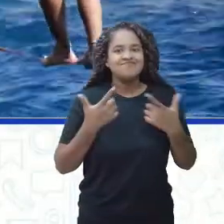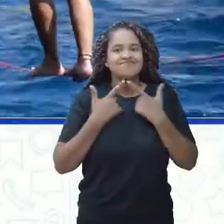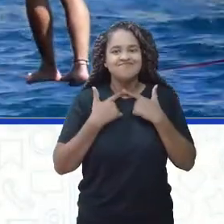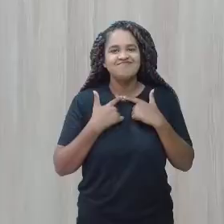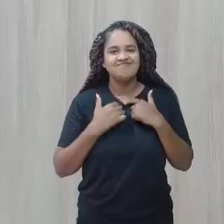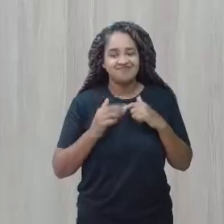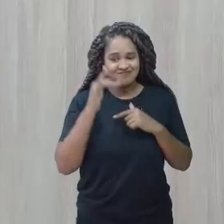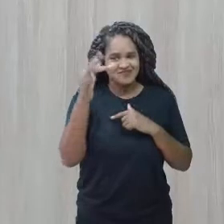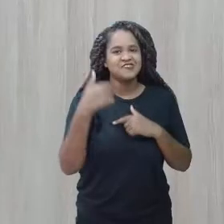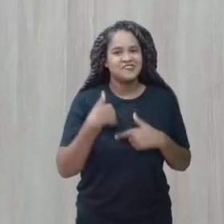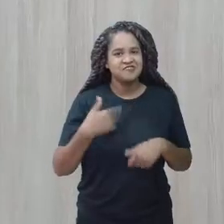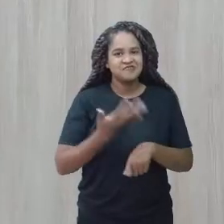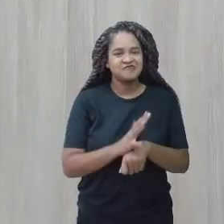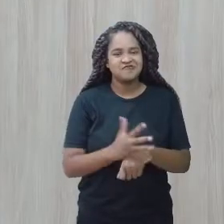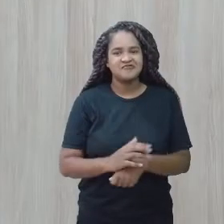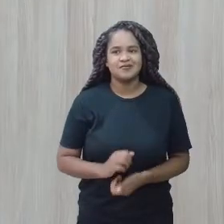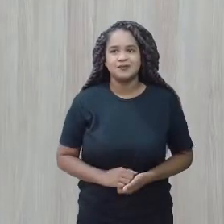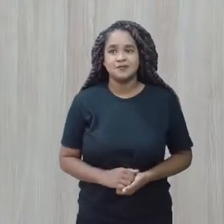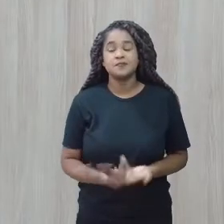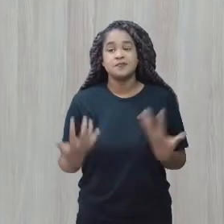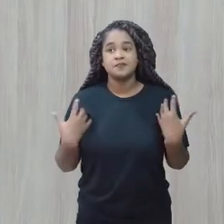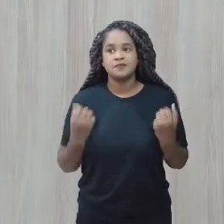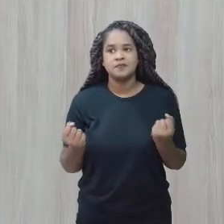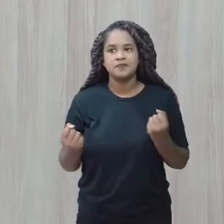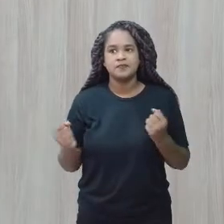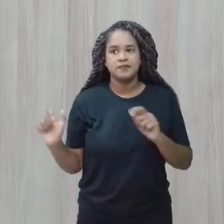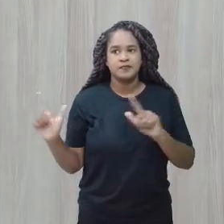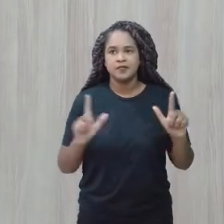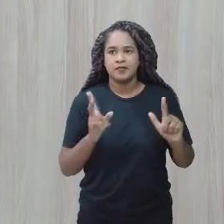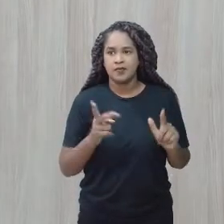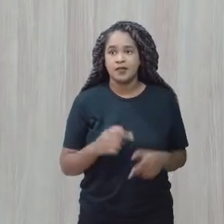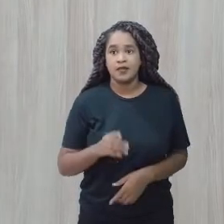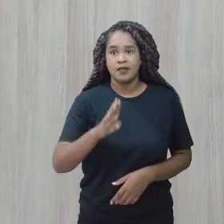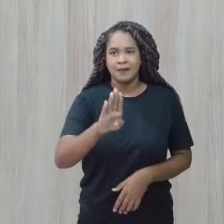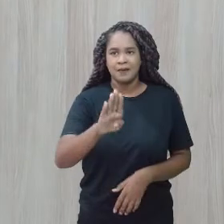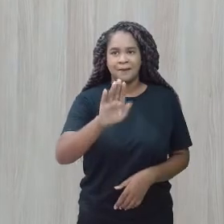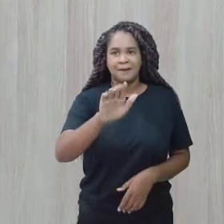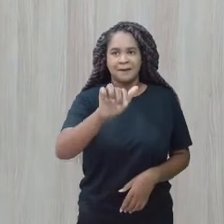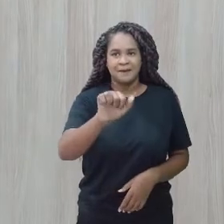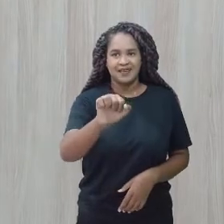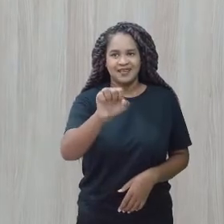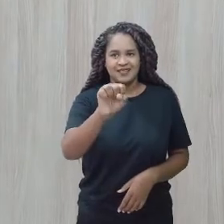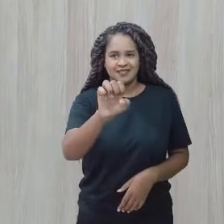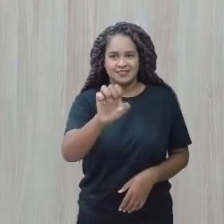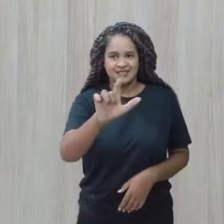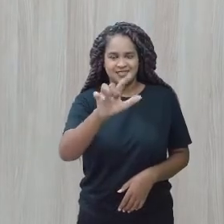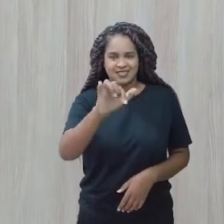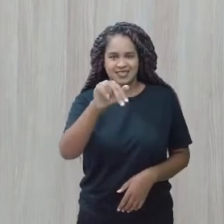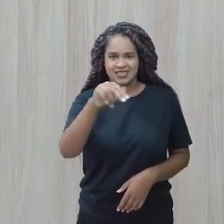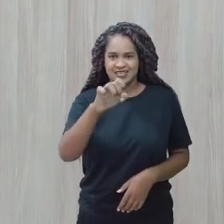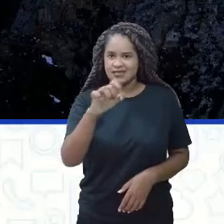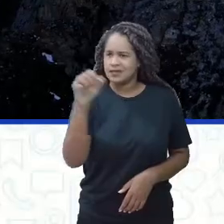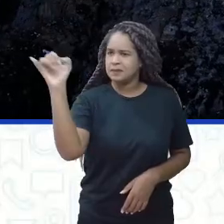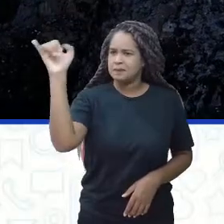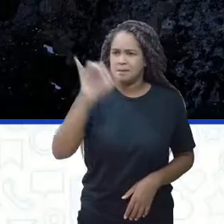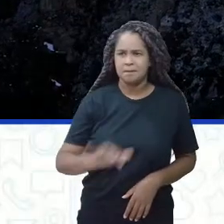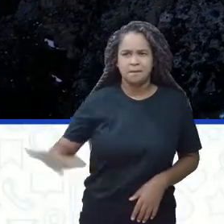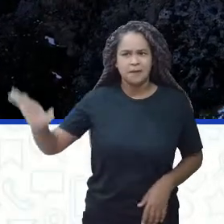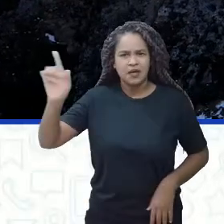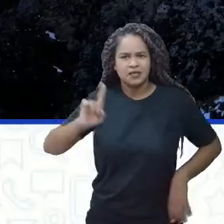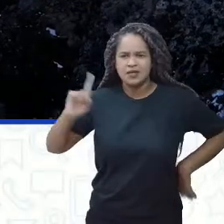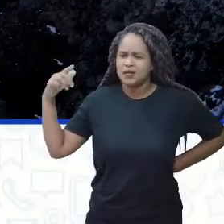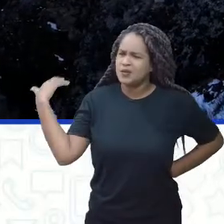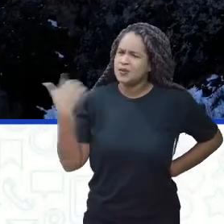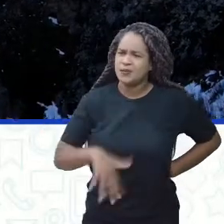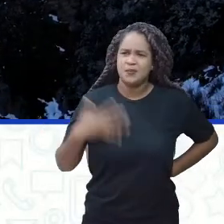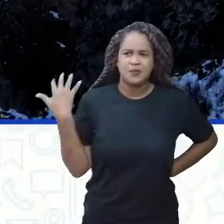fazer. Vamos embora. Baseline, esse aí é massa também, viu? Essa imagem aí, meus